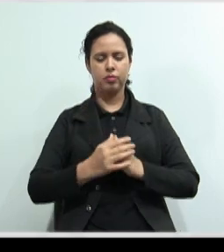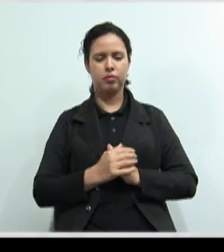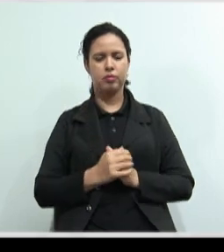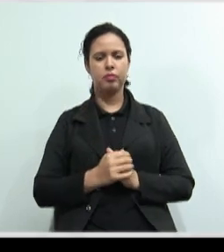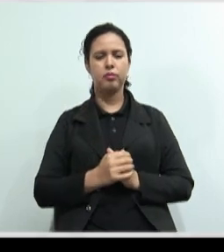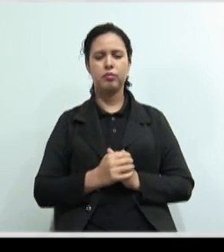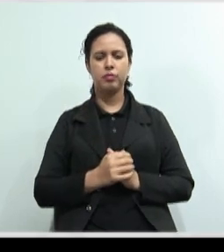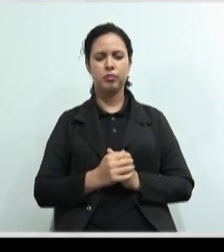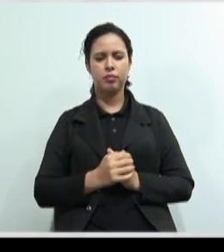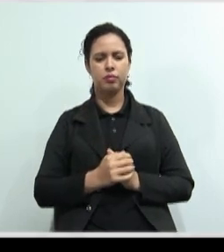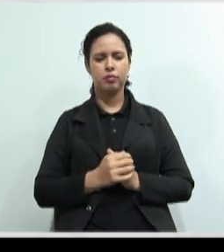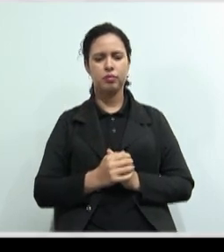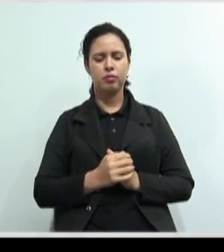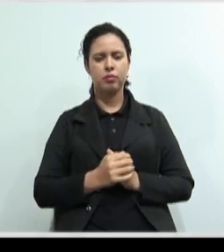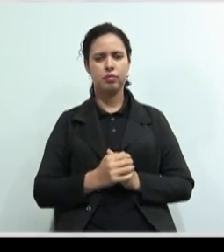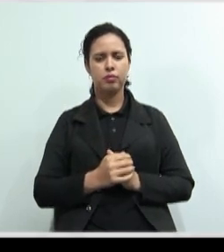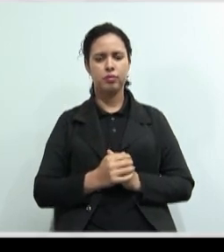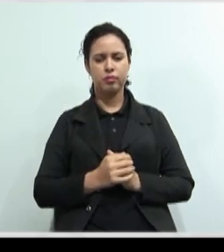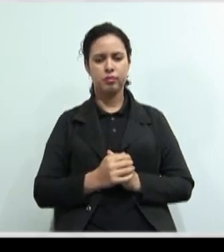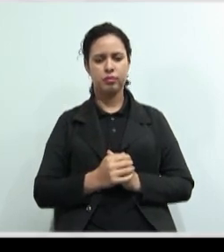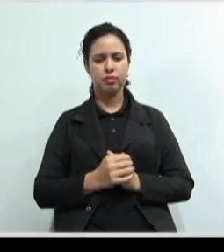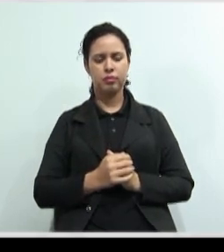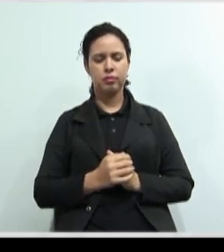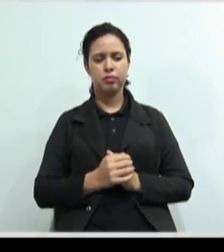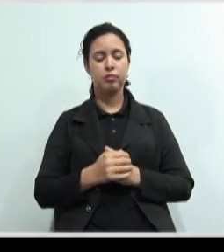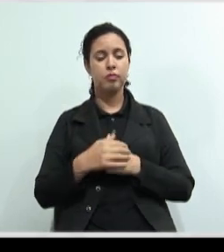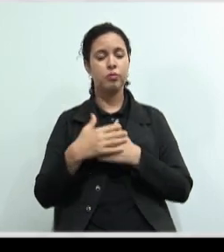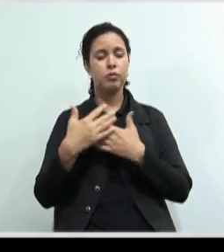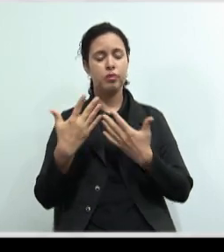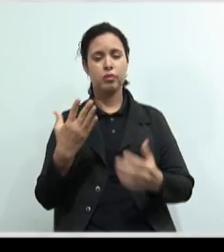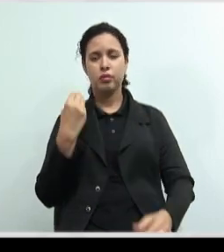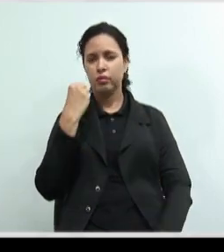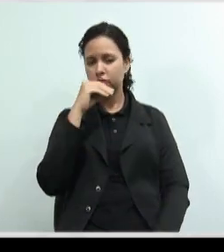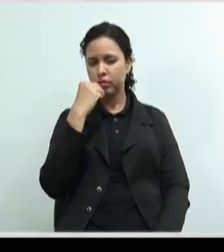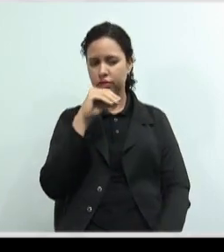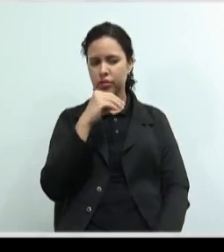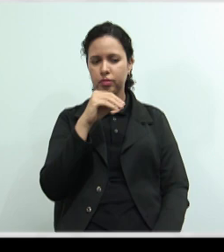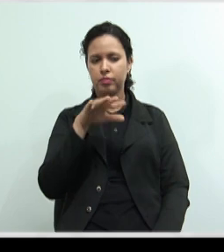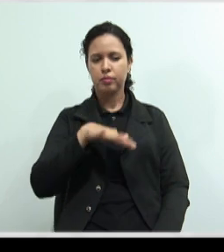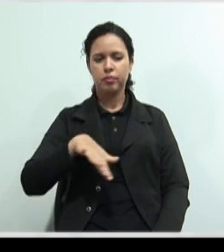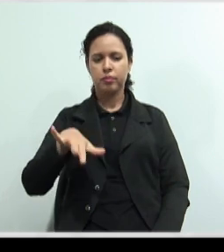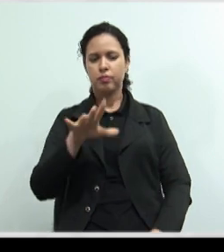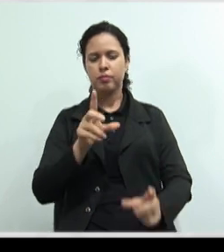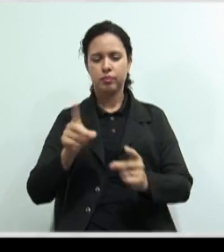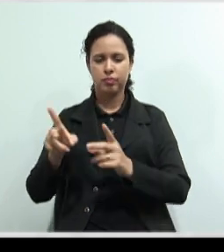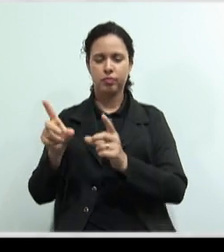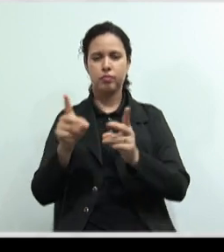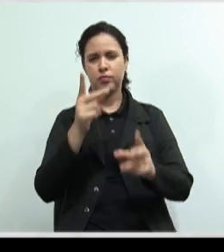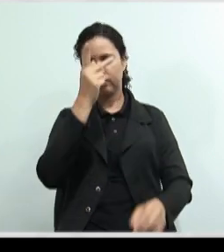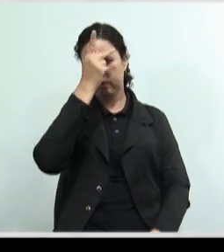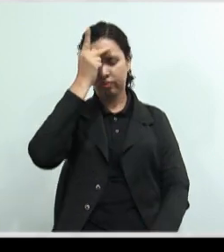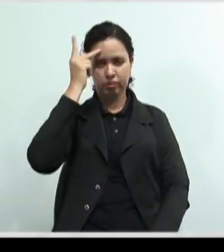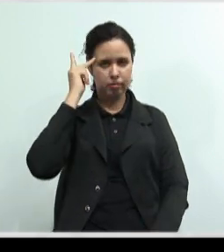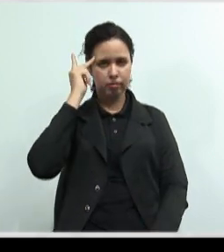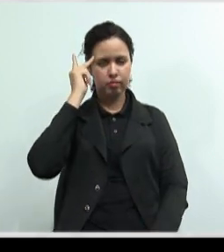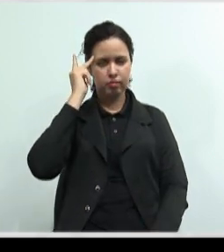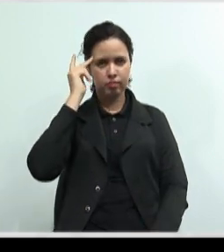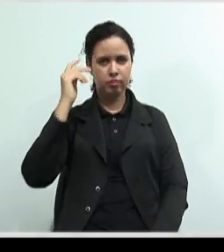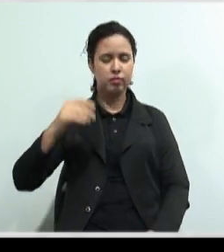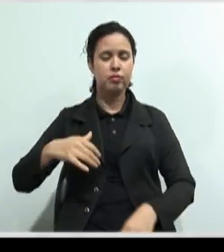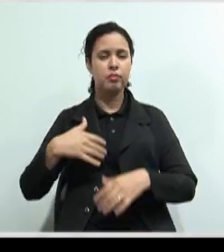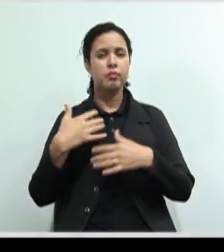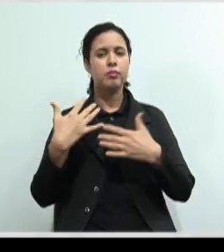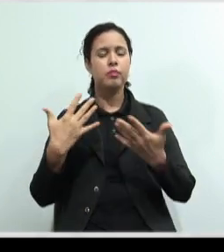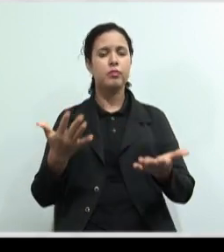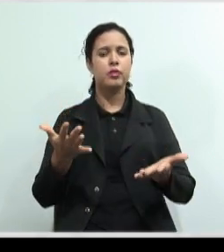assim: quais as vantagens de um comércio justo para os consumidores? E aí, gente, quais